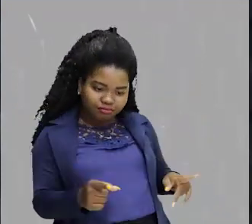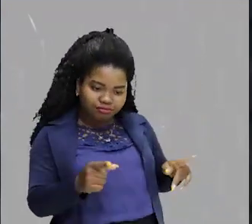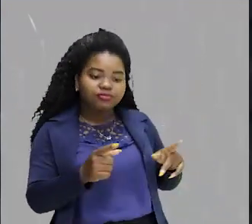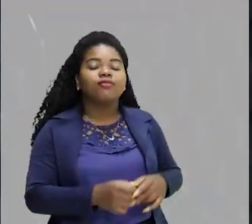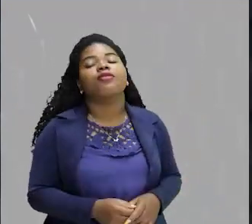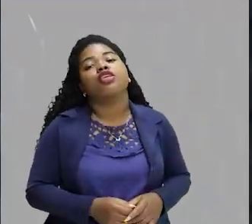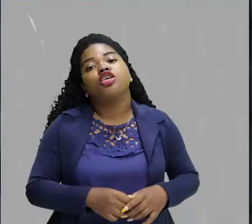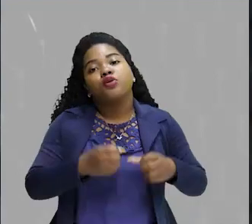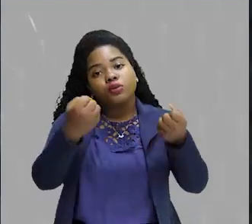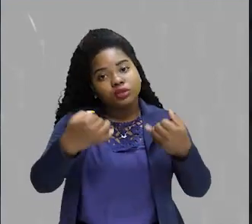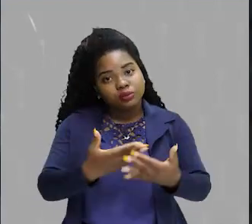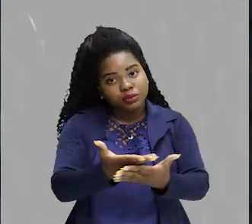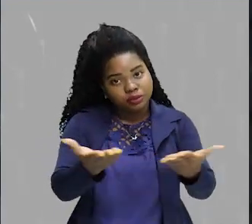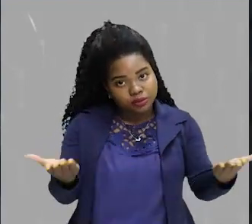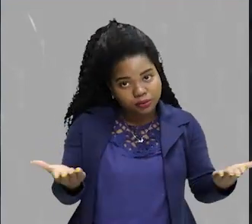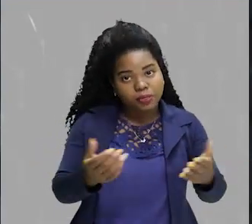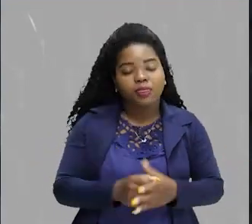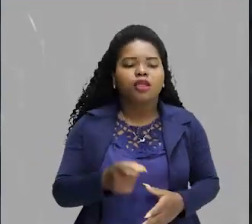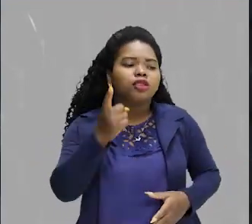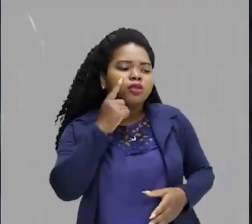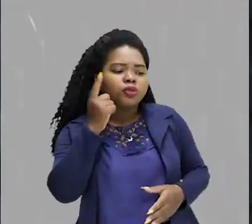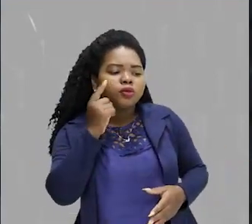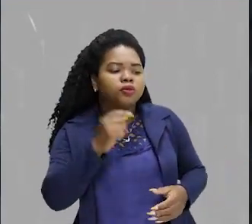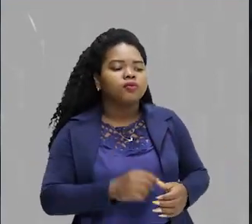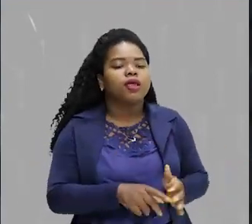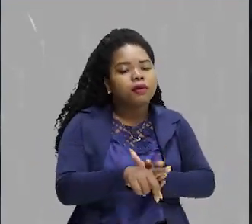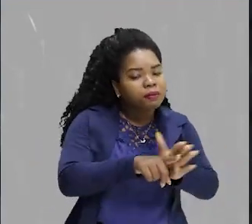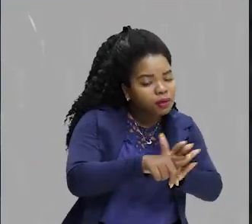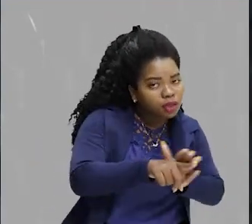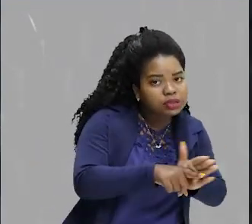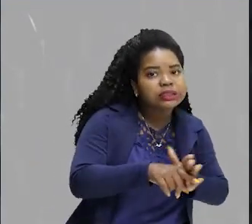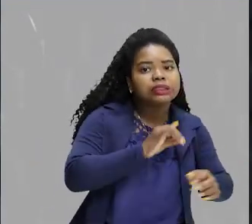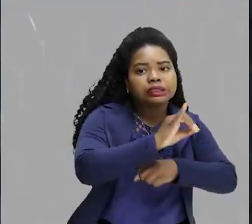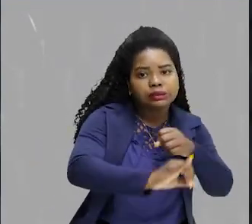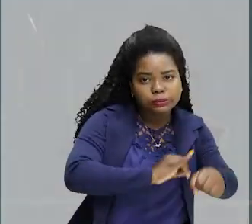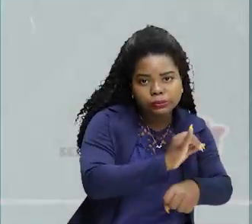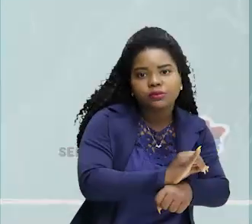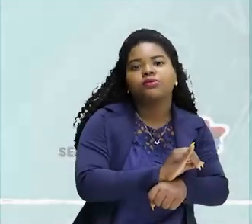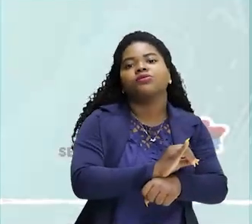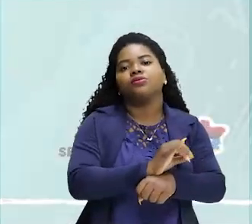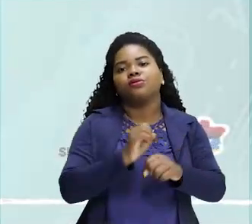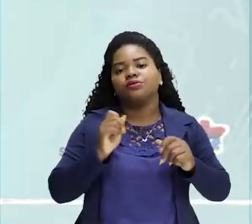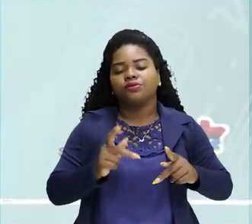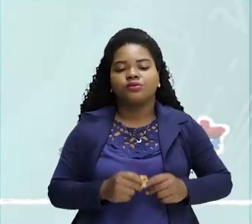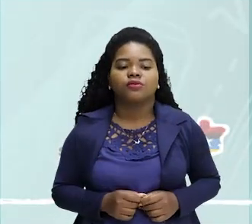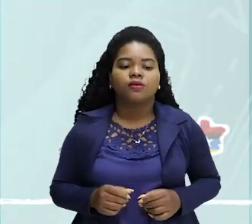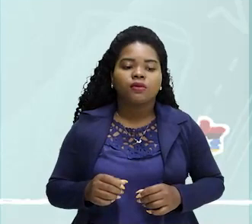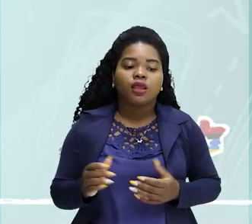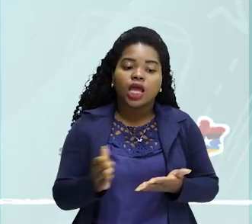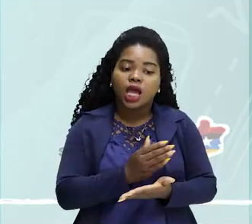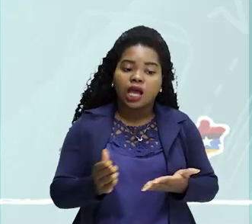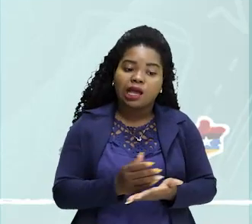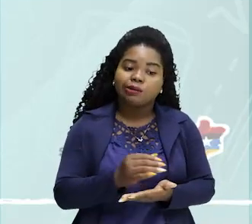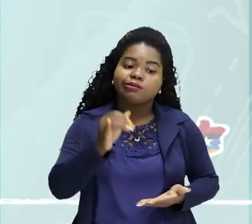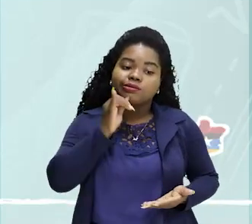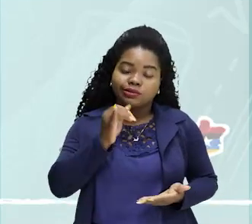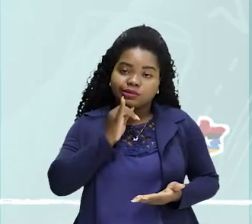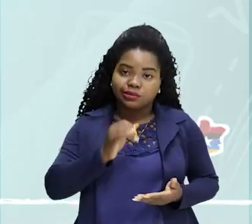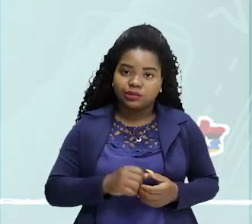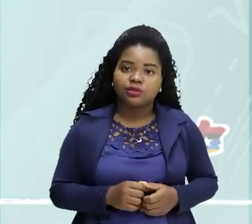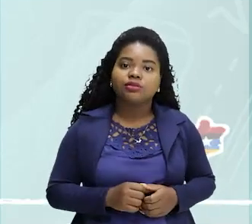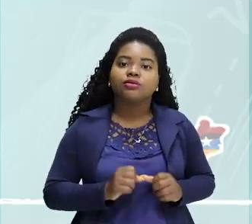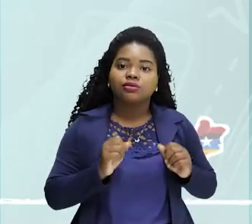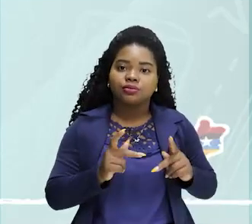em caso de dúvida, consulta, tá? Tabela, internet, dicionário. Alguns exemplos na forma afirmativa,